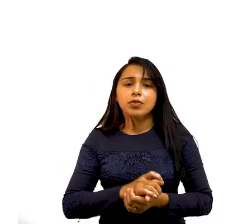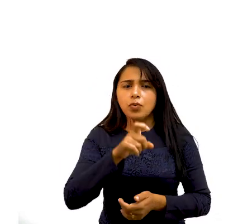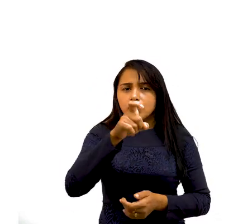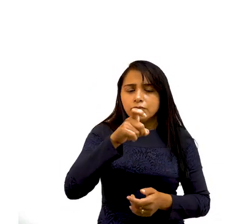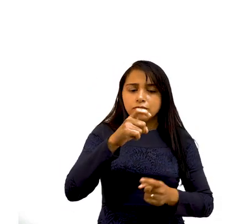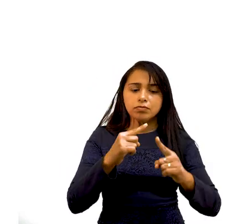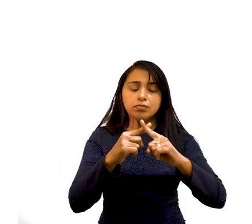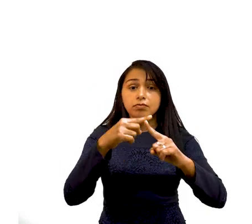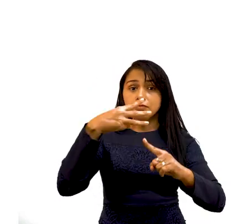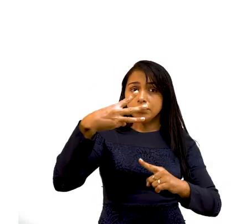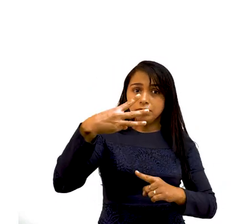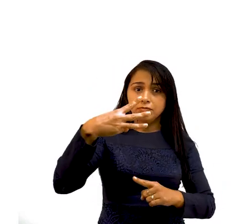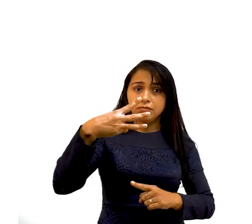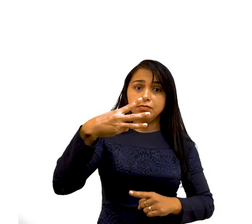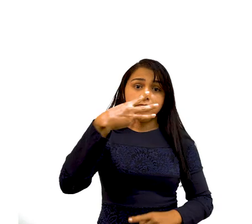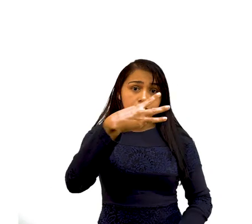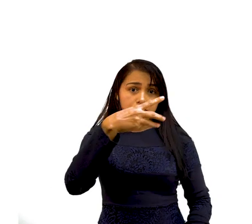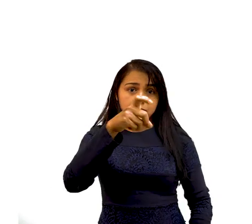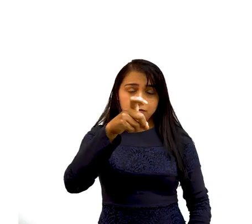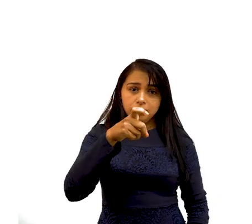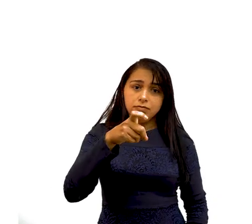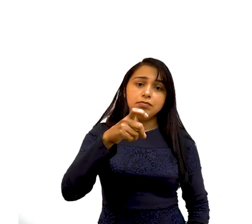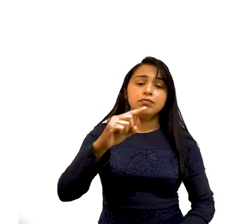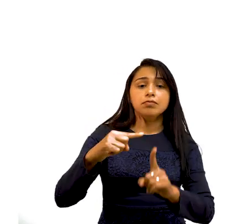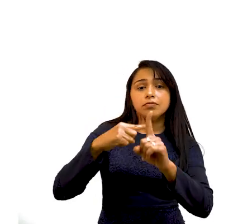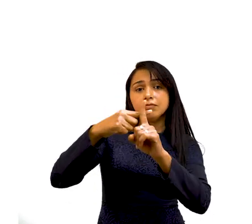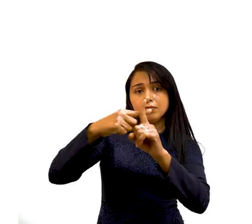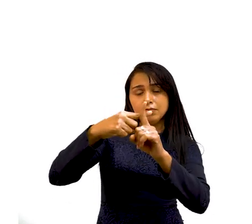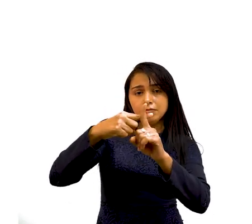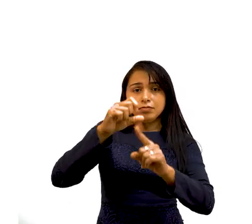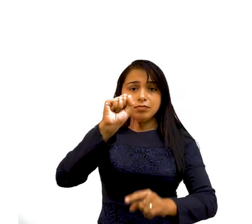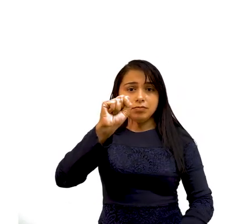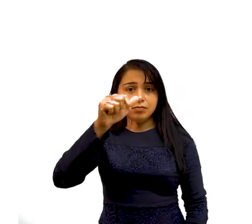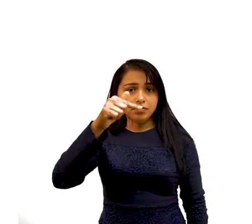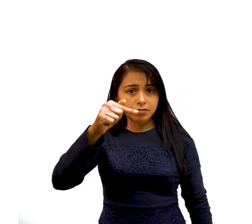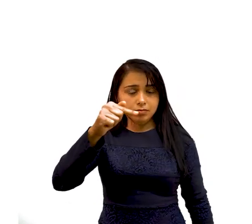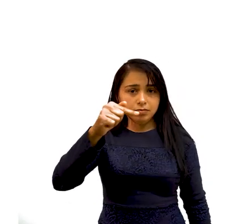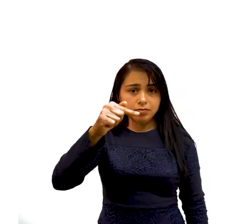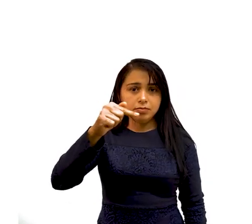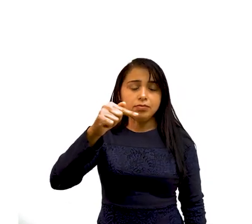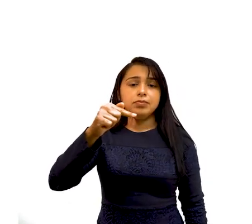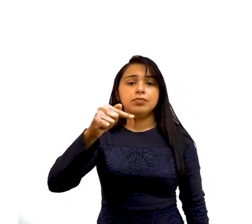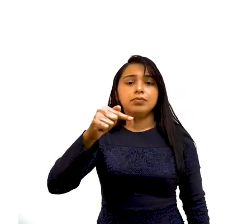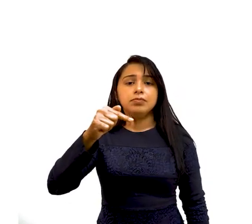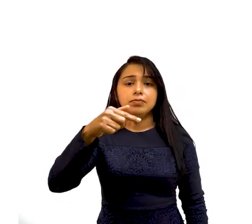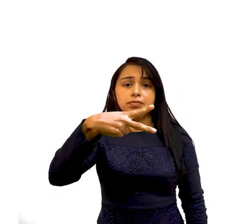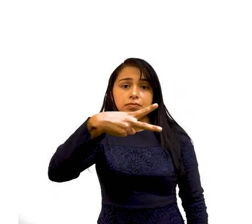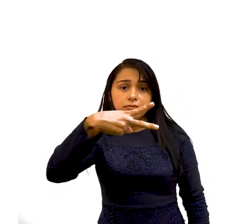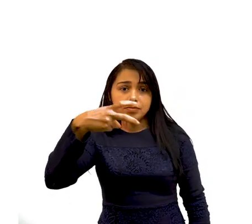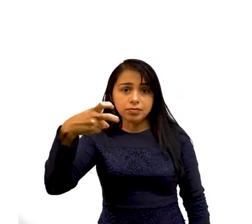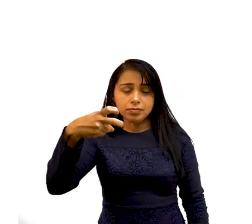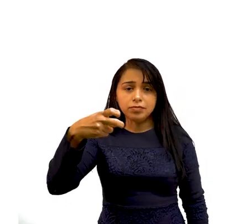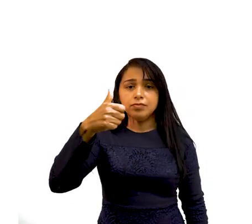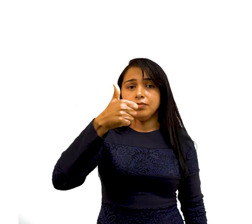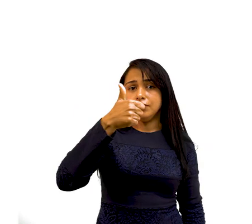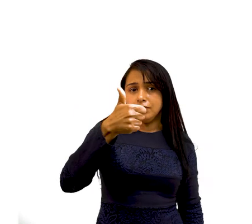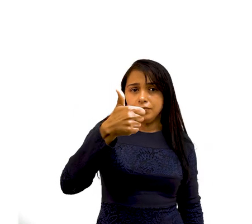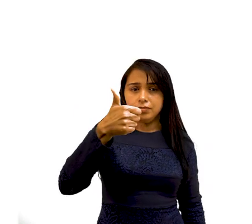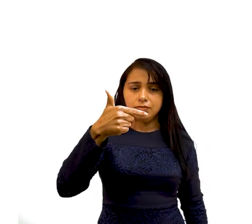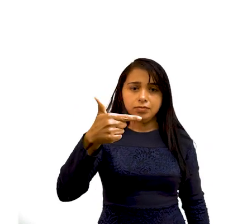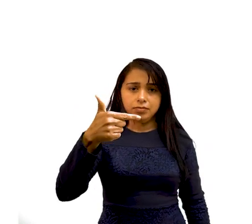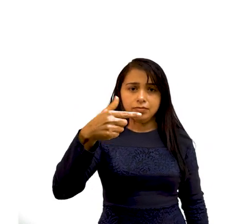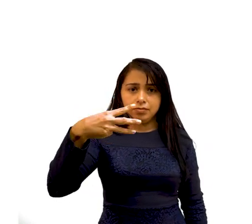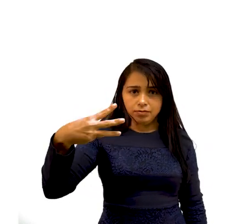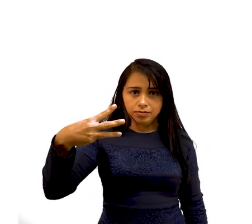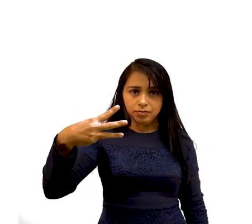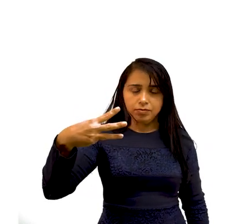número 12, ele fala aqui em que número pensei. E aí a gente vai falar um pouco também das